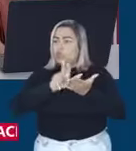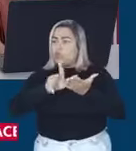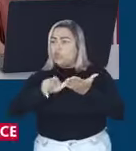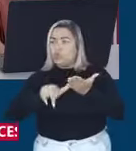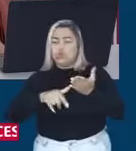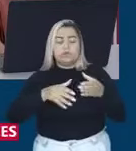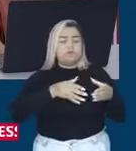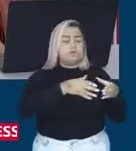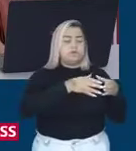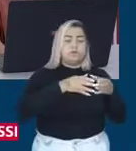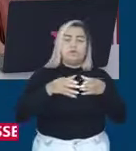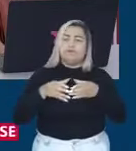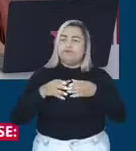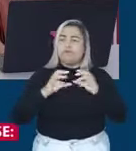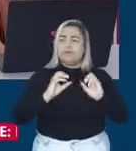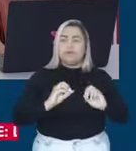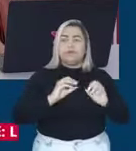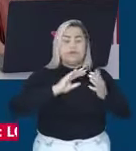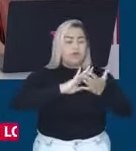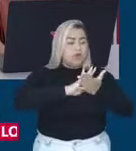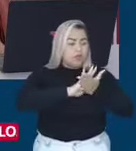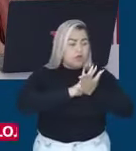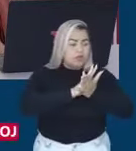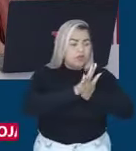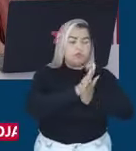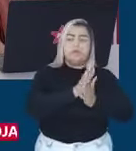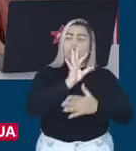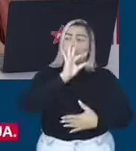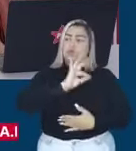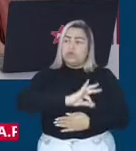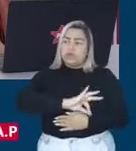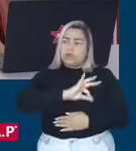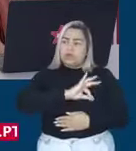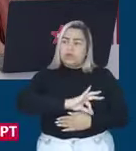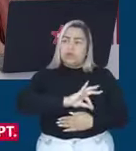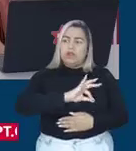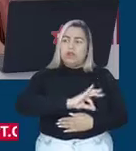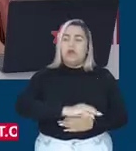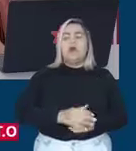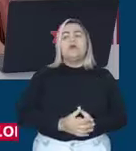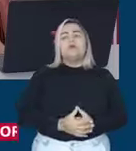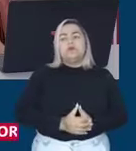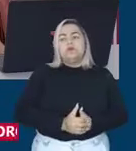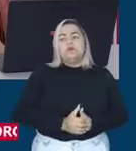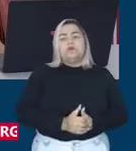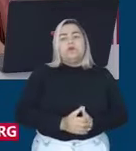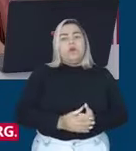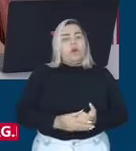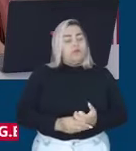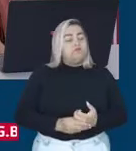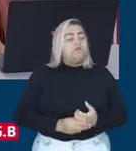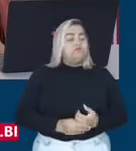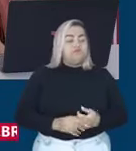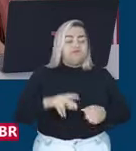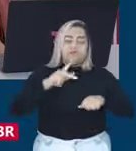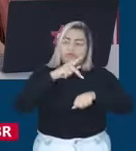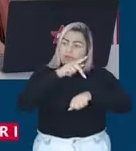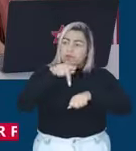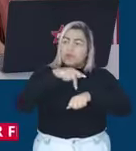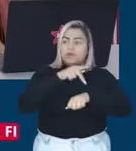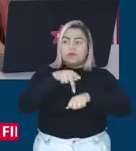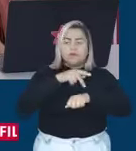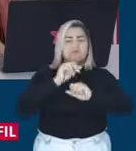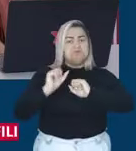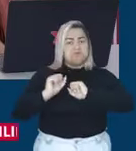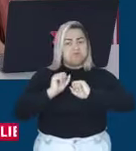mais discriminados, uns até pela faixa salarial, né? Vocês tomarão conta desse país, esse país